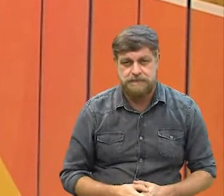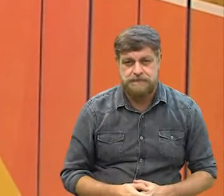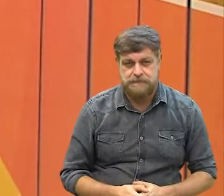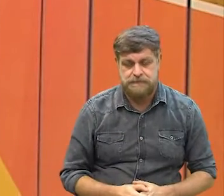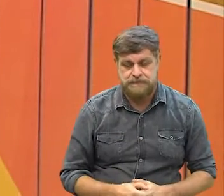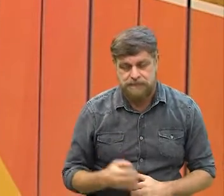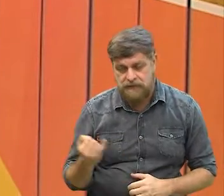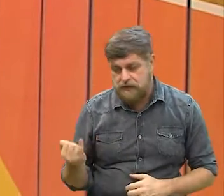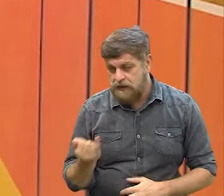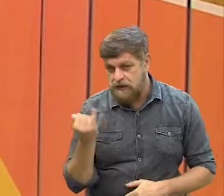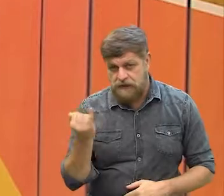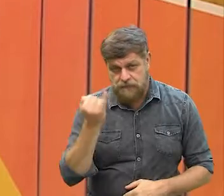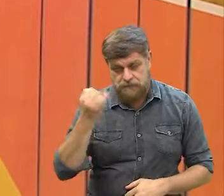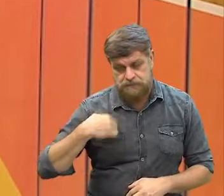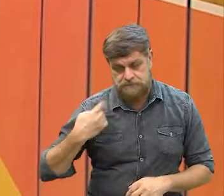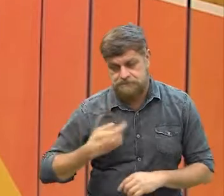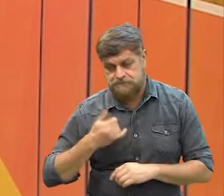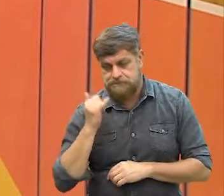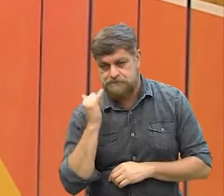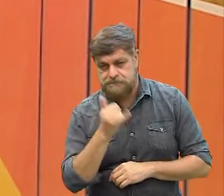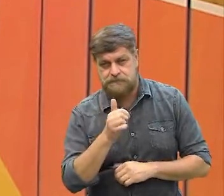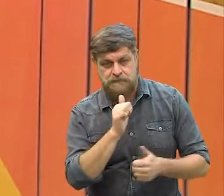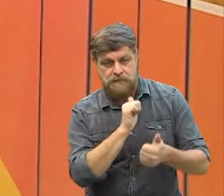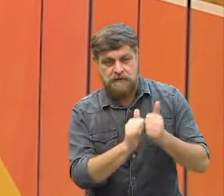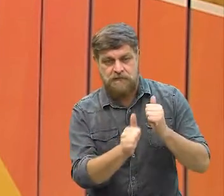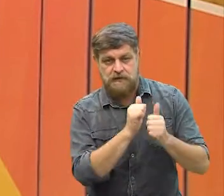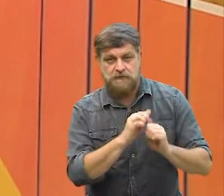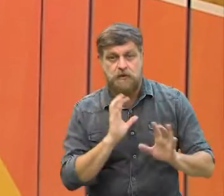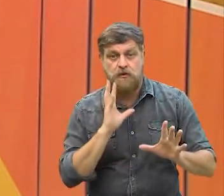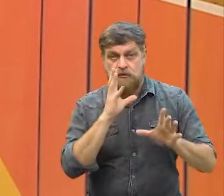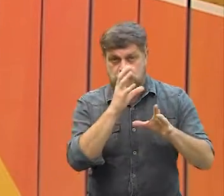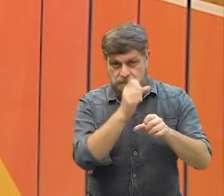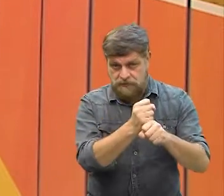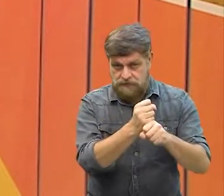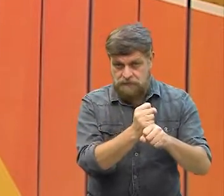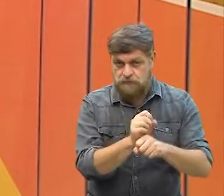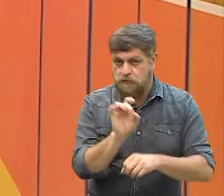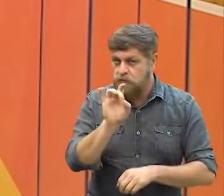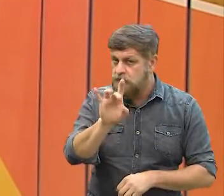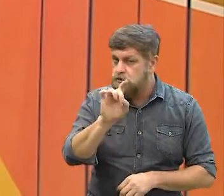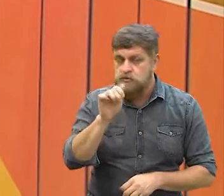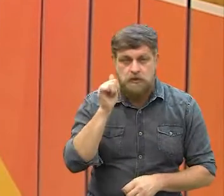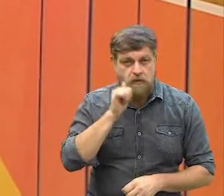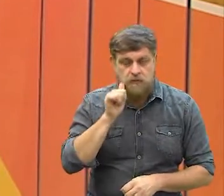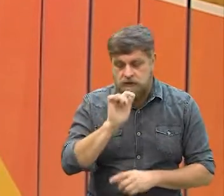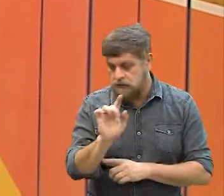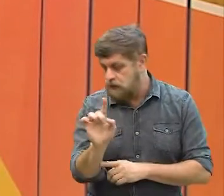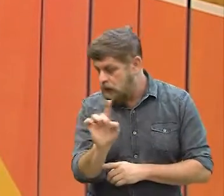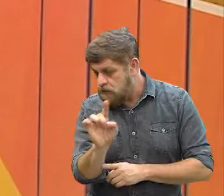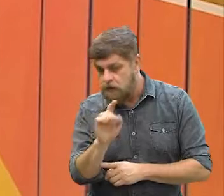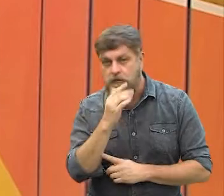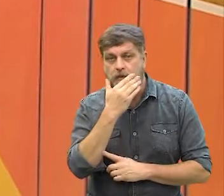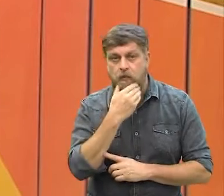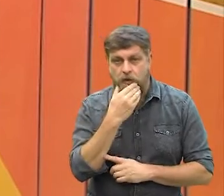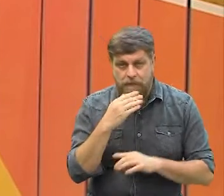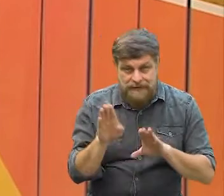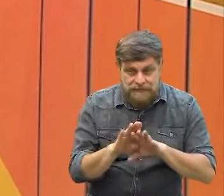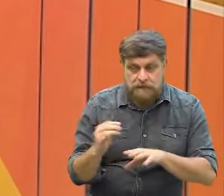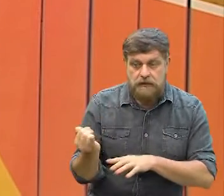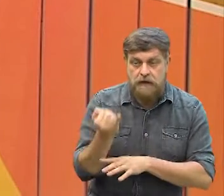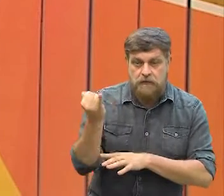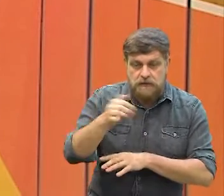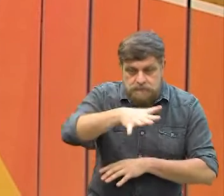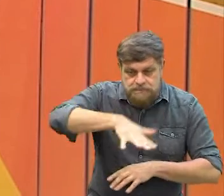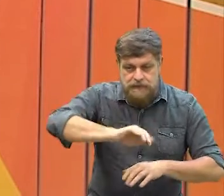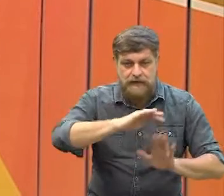Isso é importantíssimo e a gente está falando de futebol no geral, viu? Porque não é só no Exato. feminino, não. No masculino é importantíssimo esse